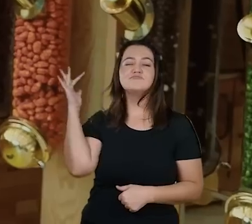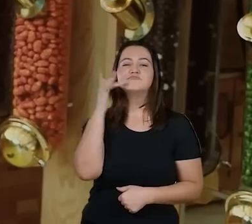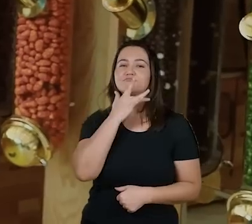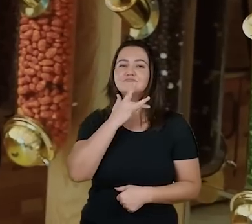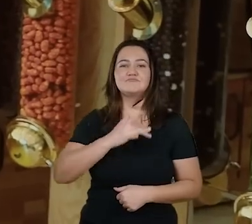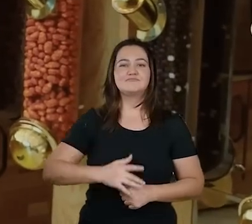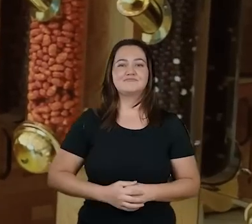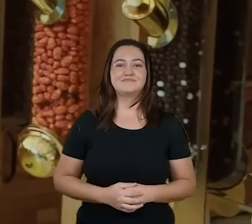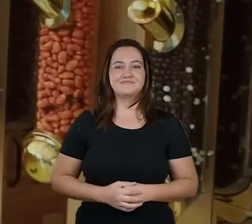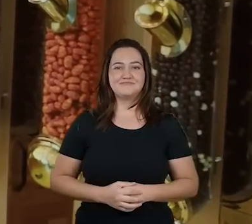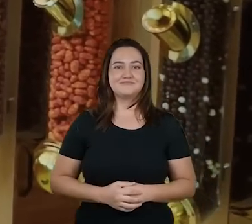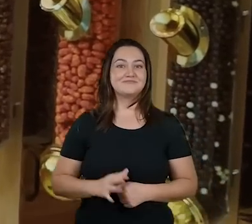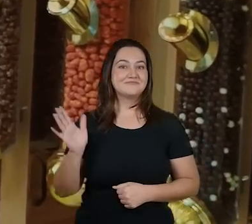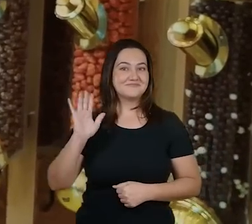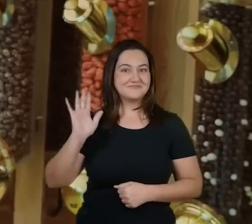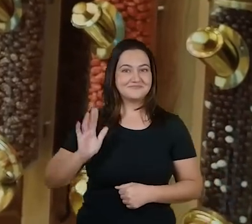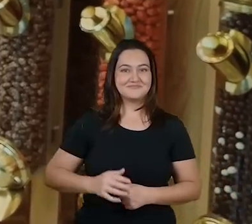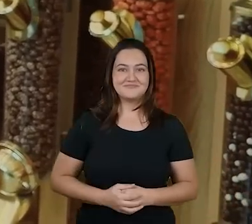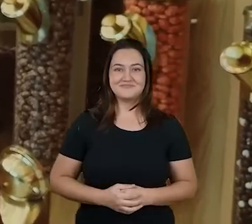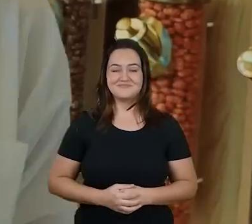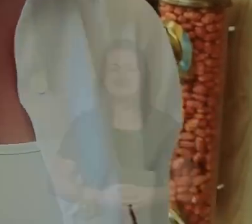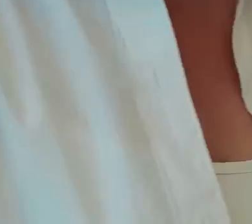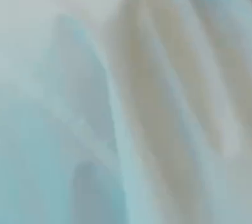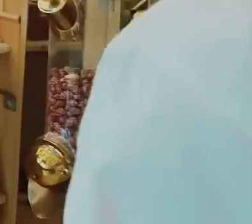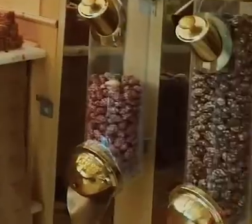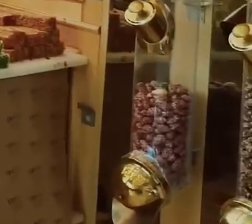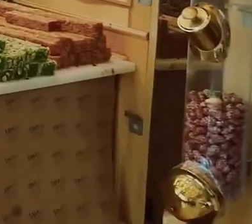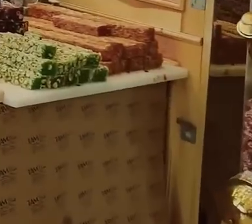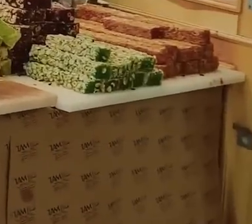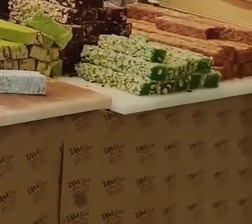realmente uma delícia. Até o próximo episódio!